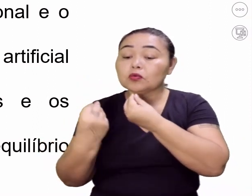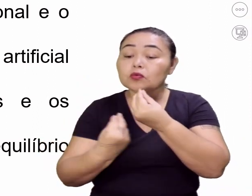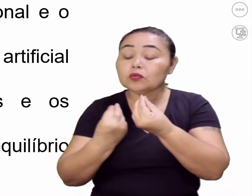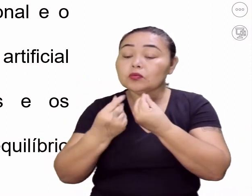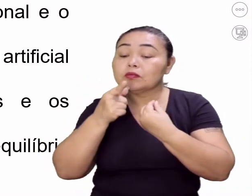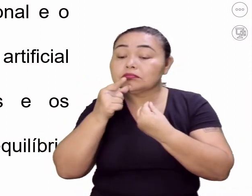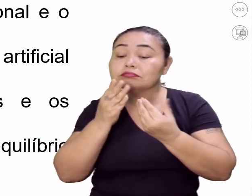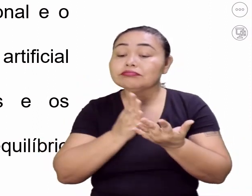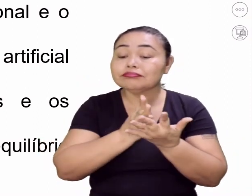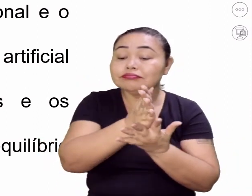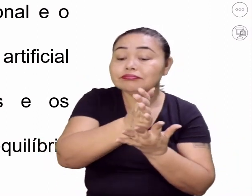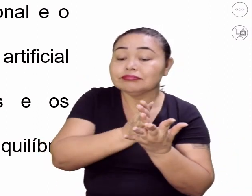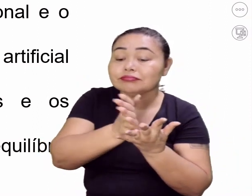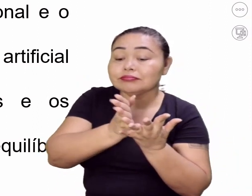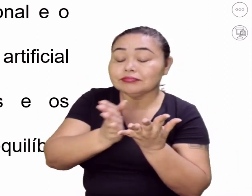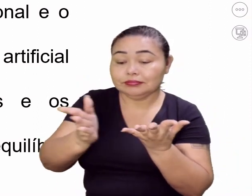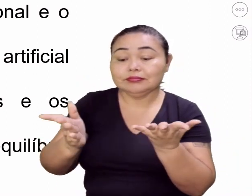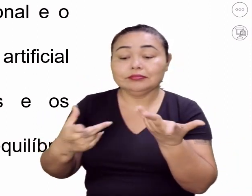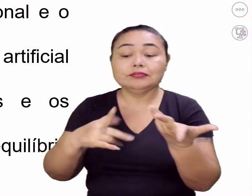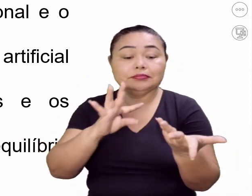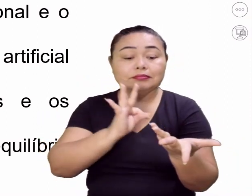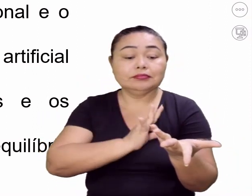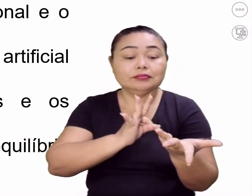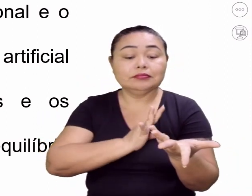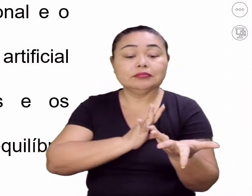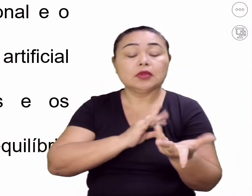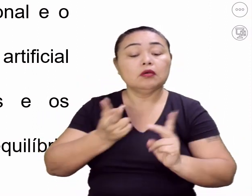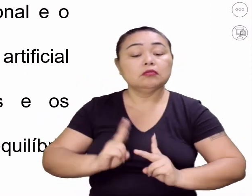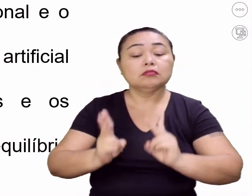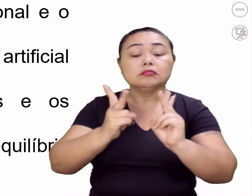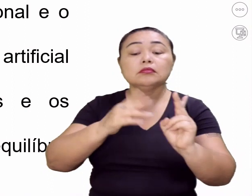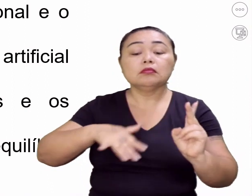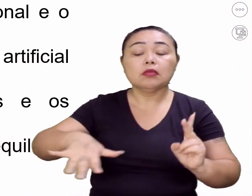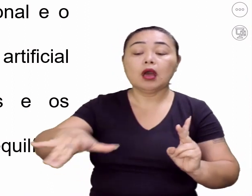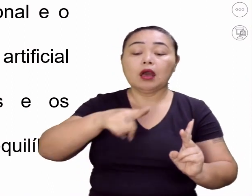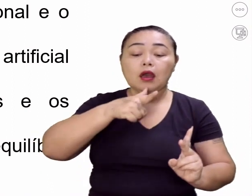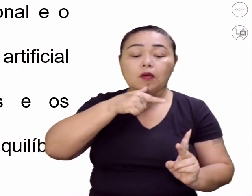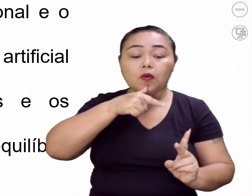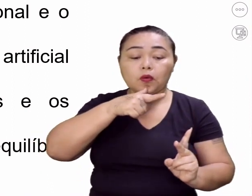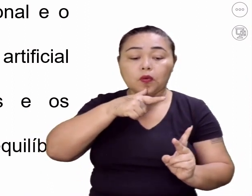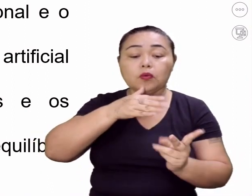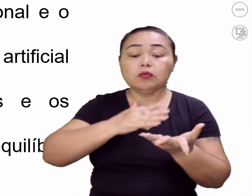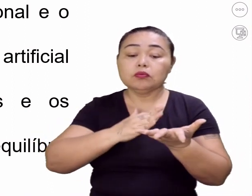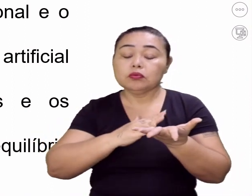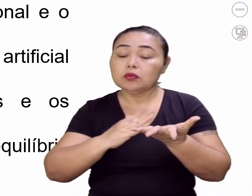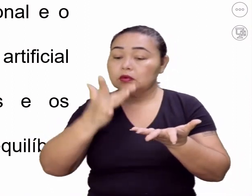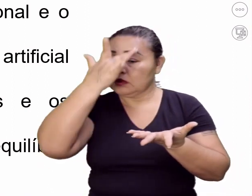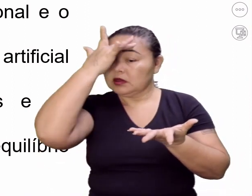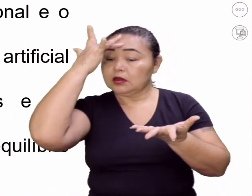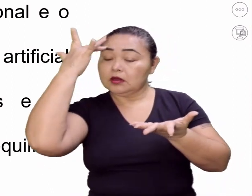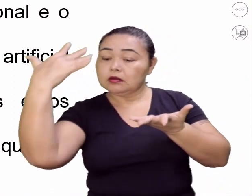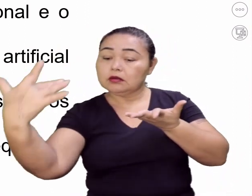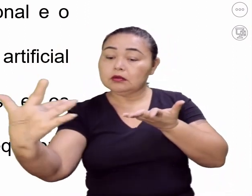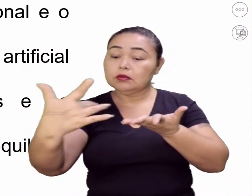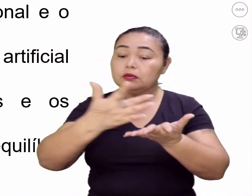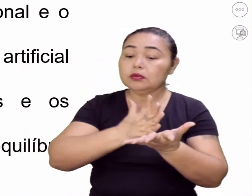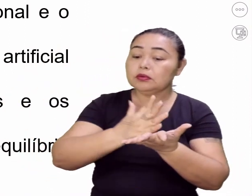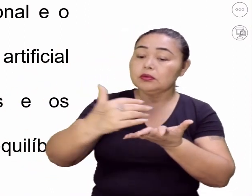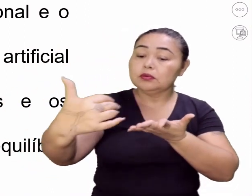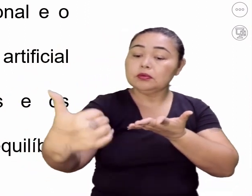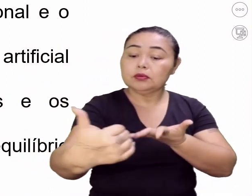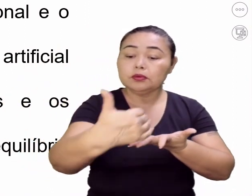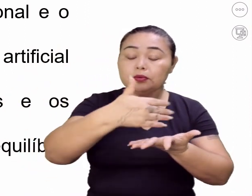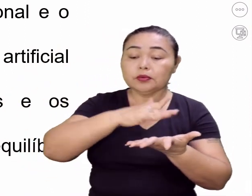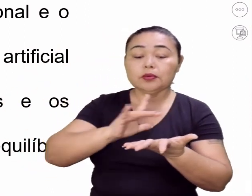de demandas. D. A valorização de áreas bem abastecidas e o fluxo migratório de transhumância.